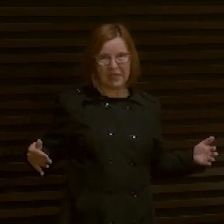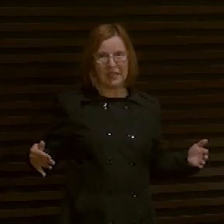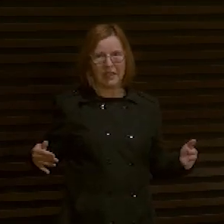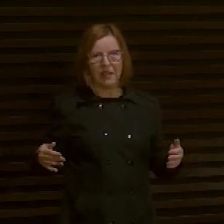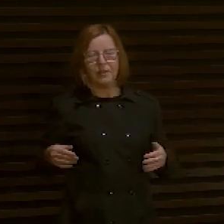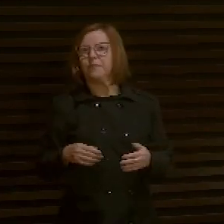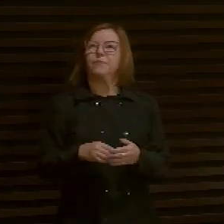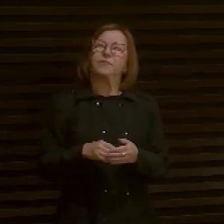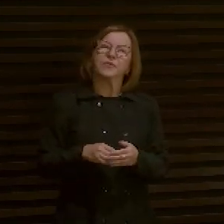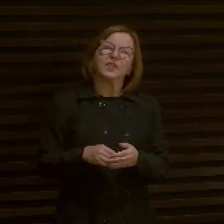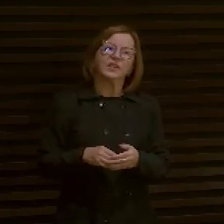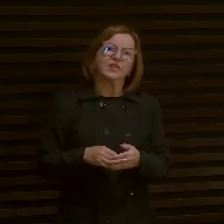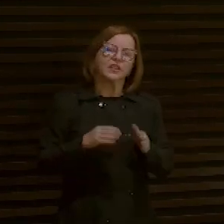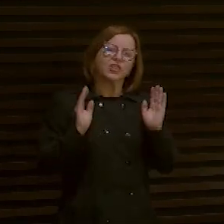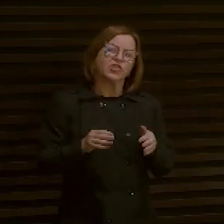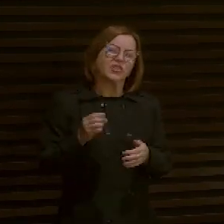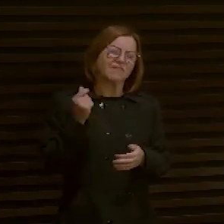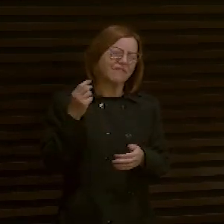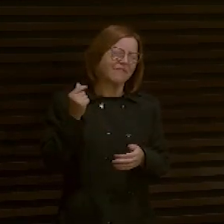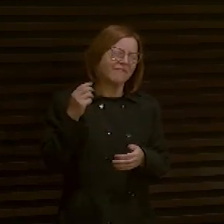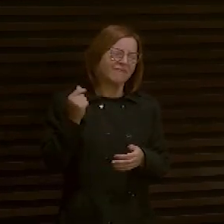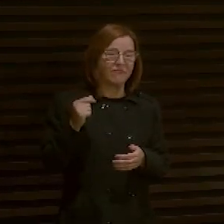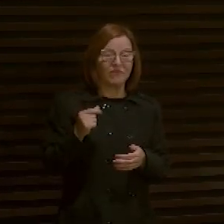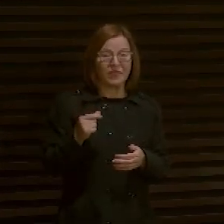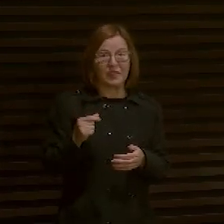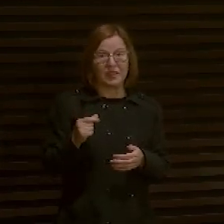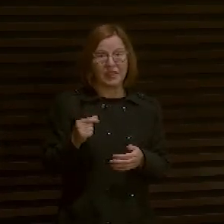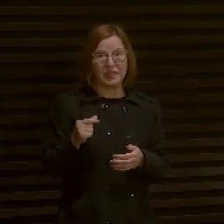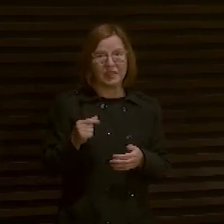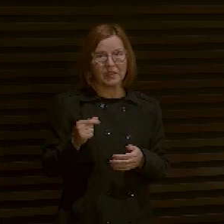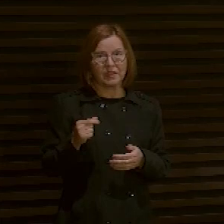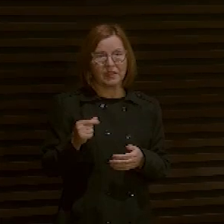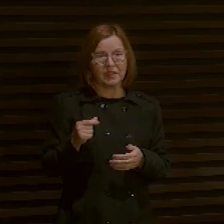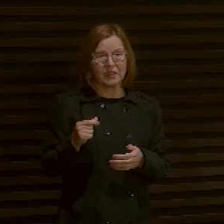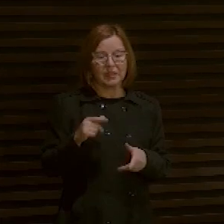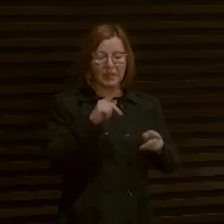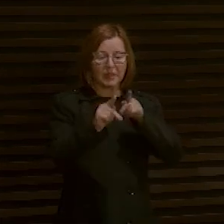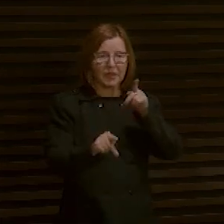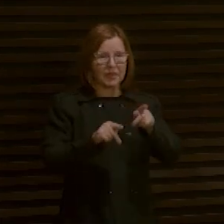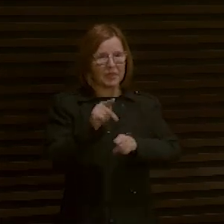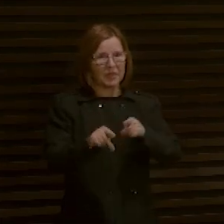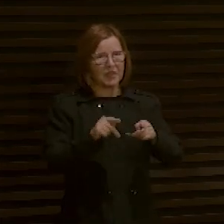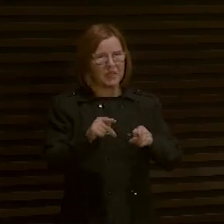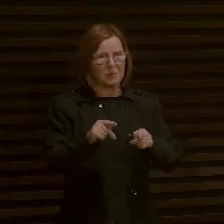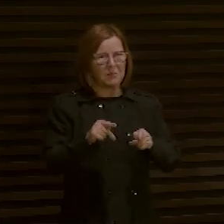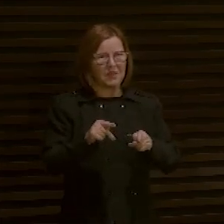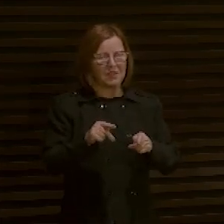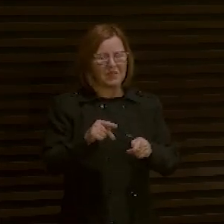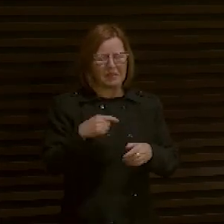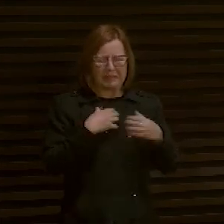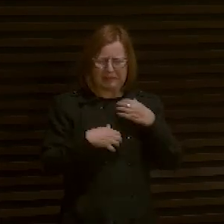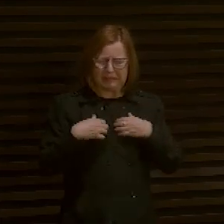ali já fazia muito tempo cercada. E a situação estava desesperadora. Vamos observar aqui o